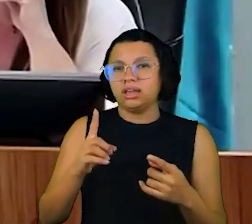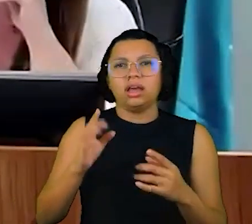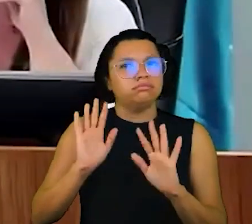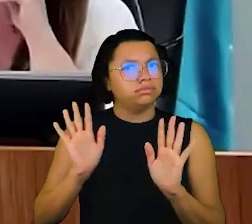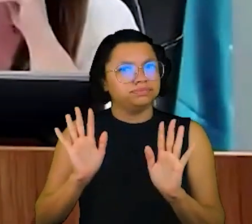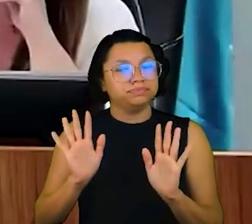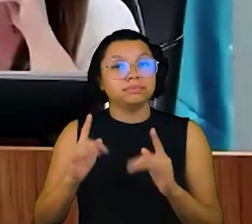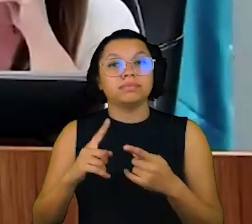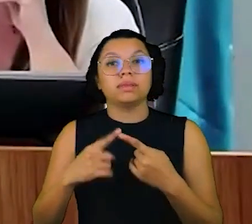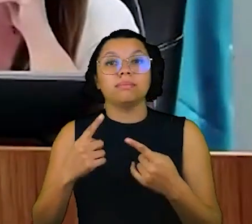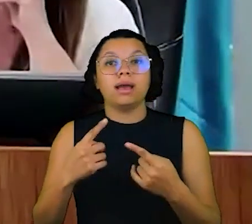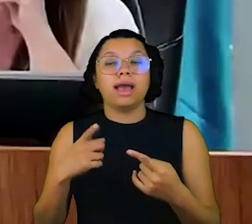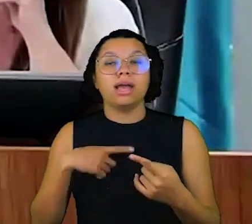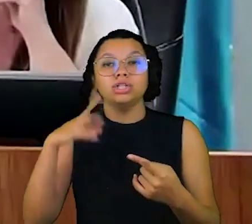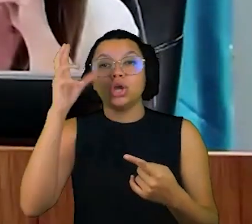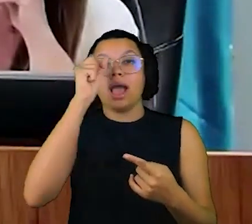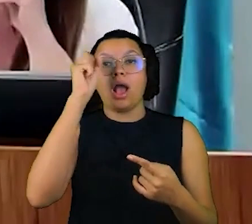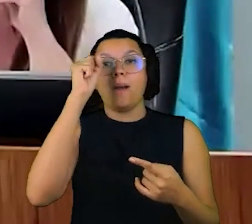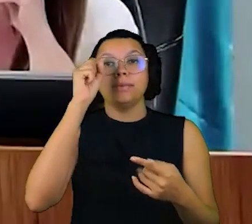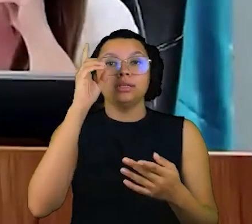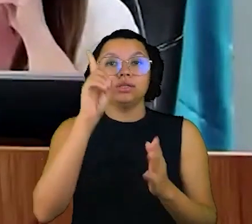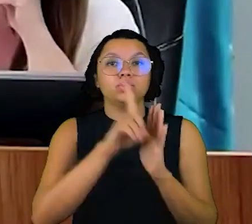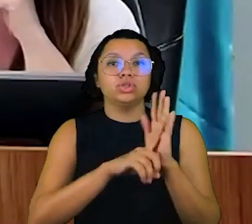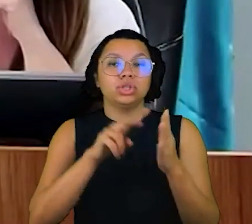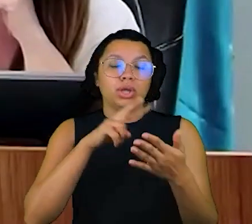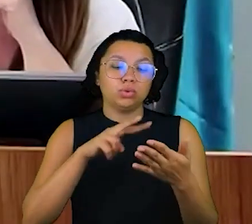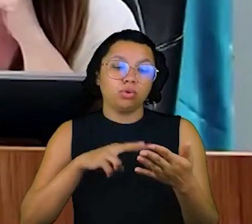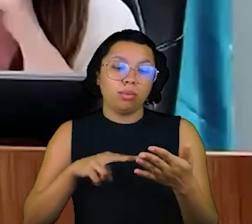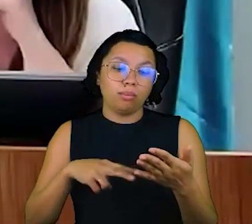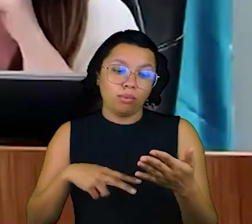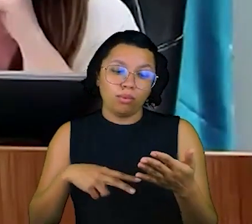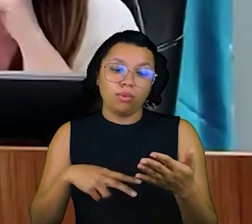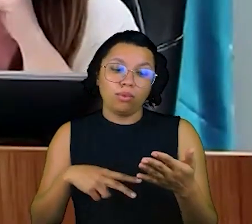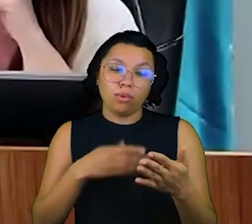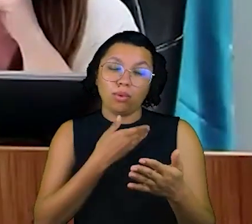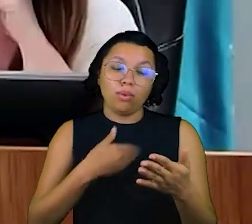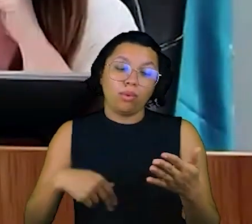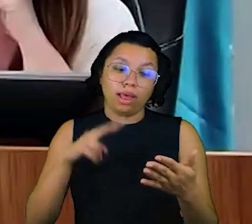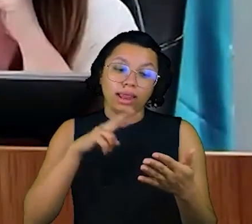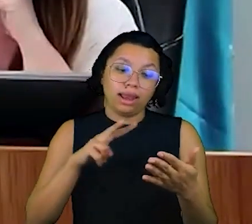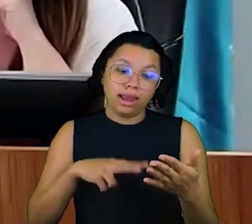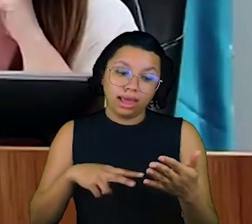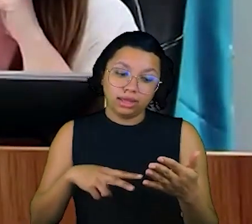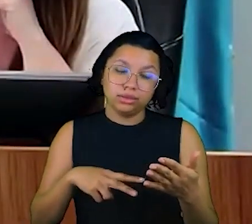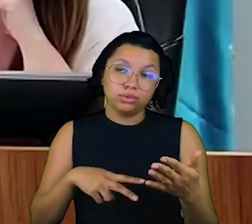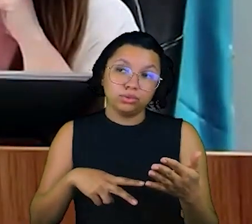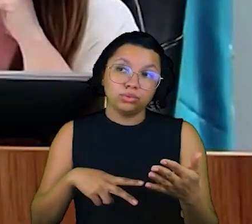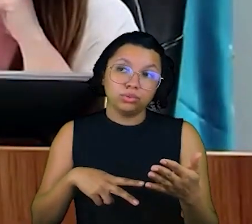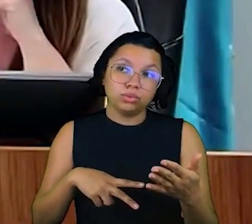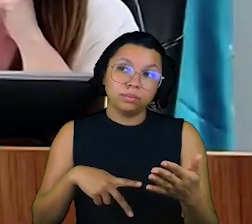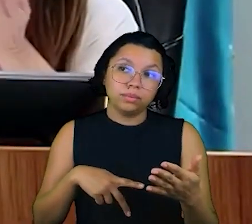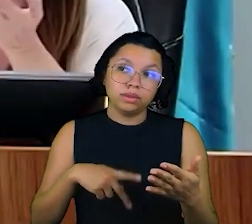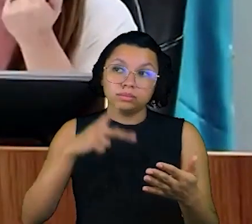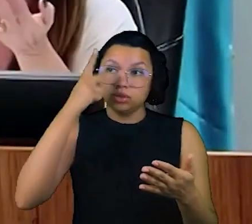mas nós aprendemos direito público lendo os autores que escreveram